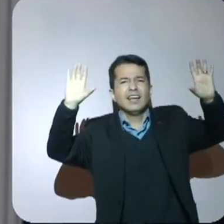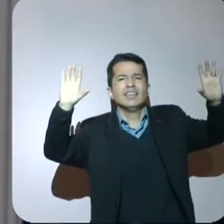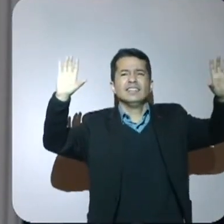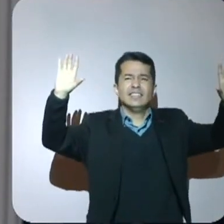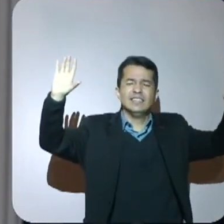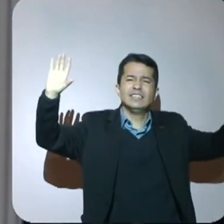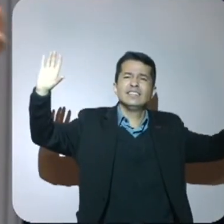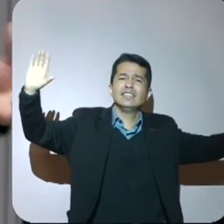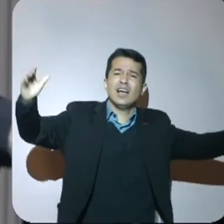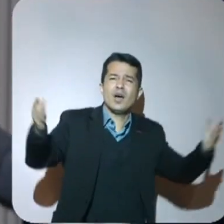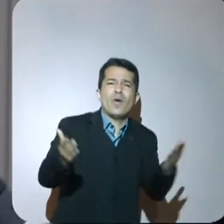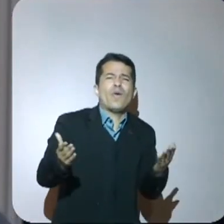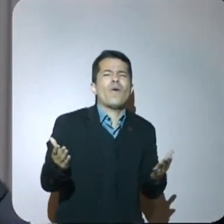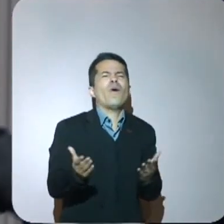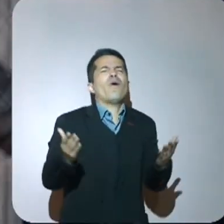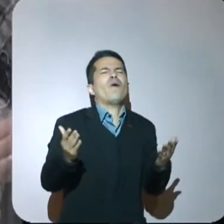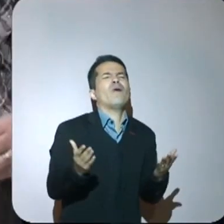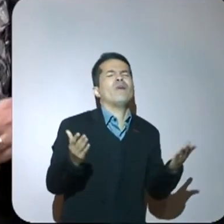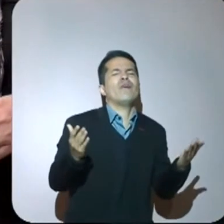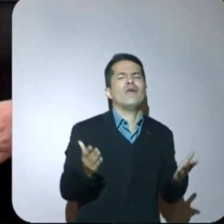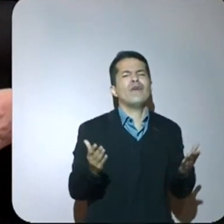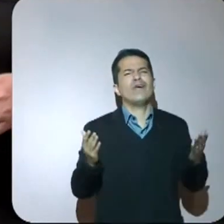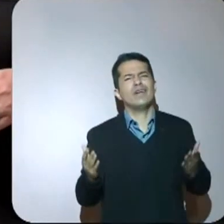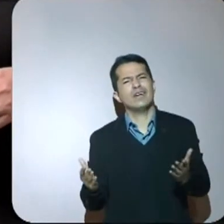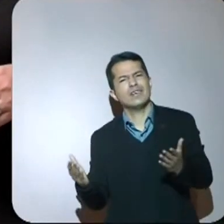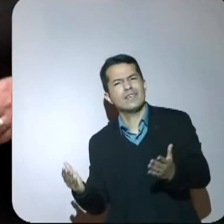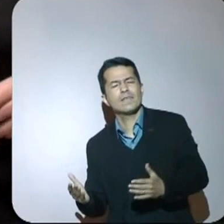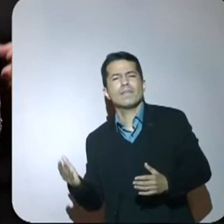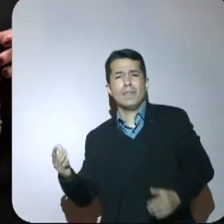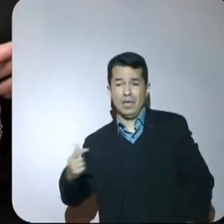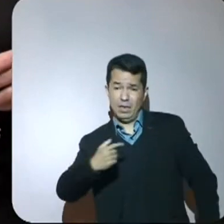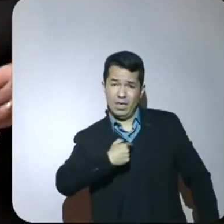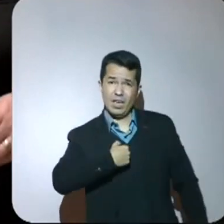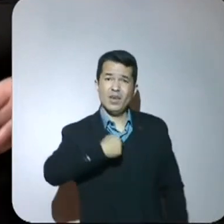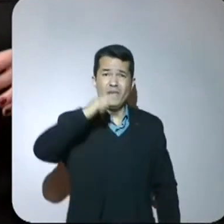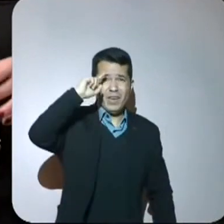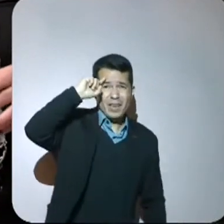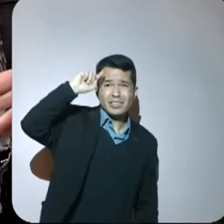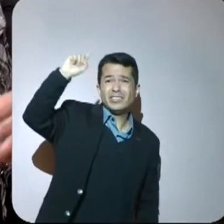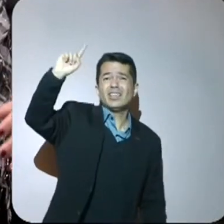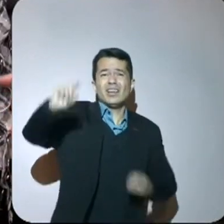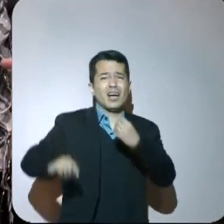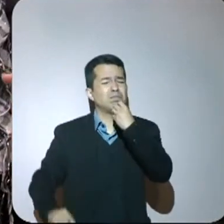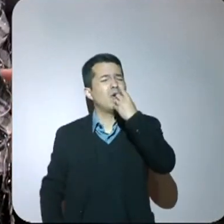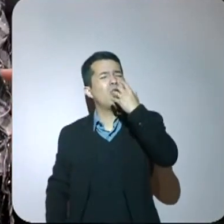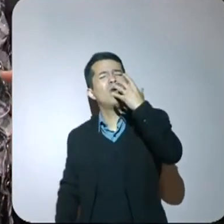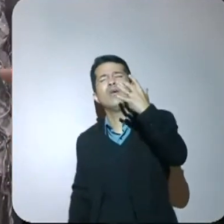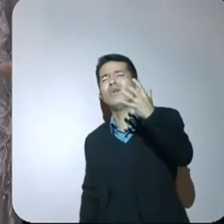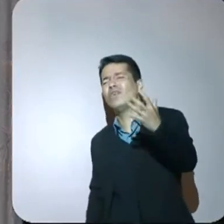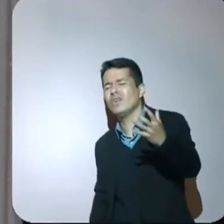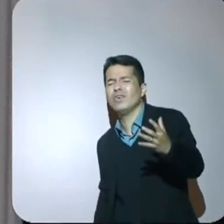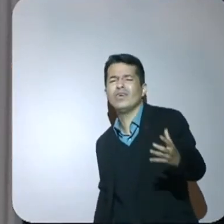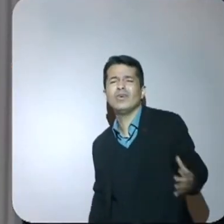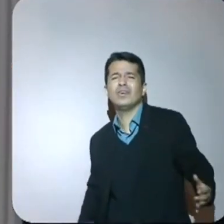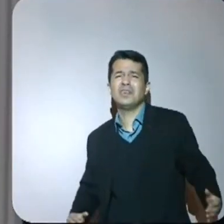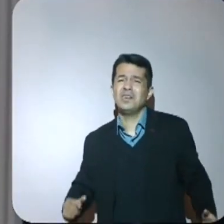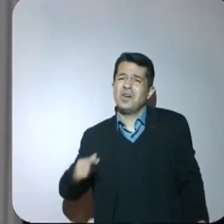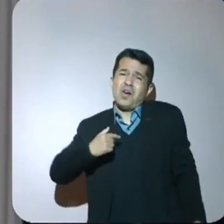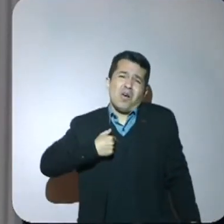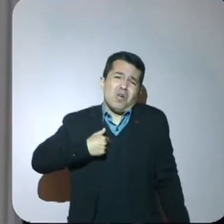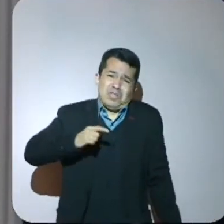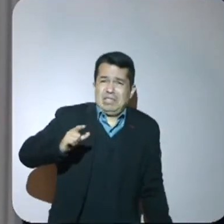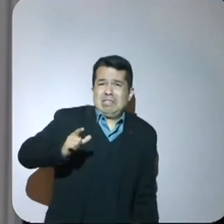E hoje aqui, sendo meus dias, ou se